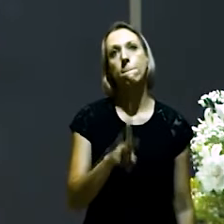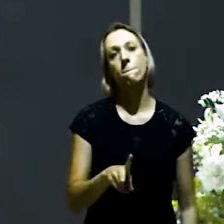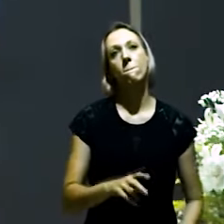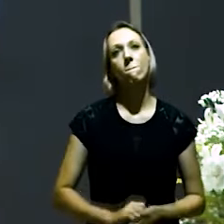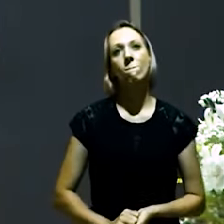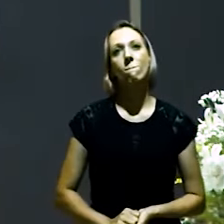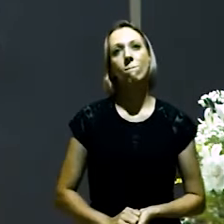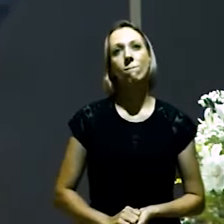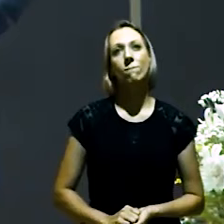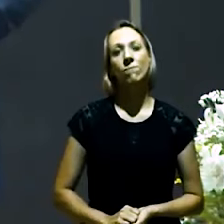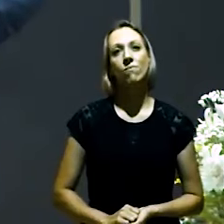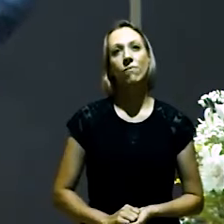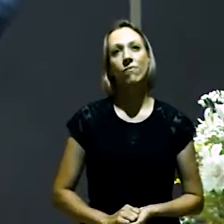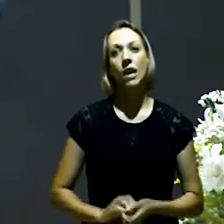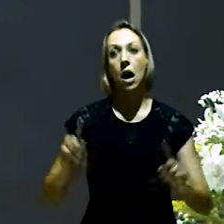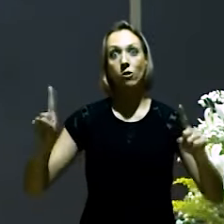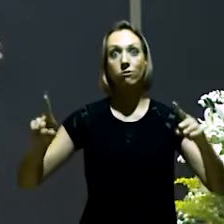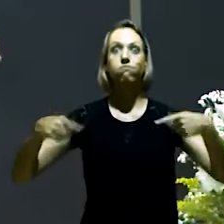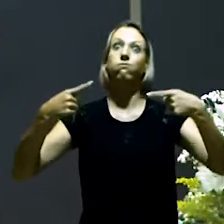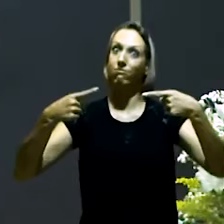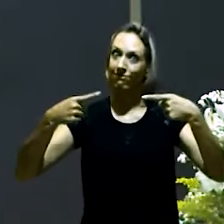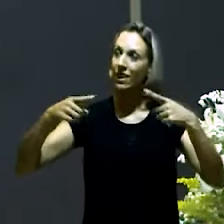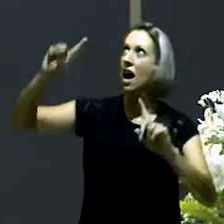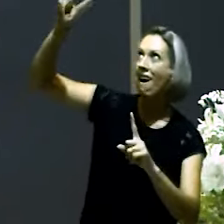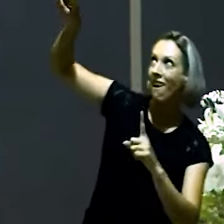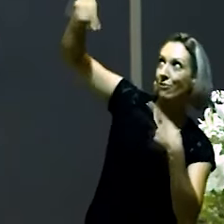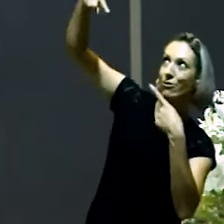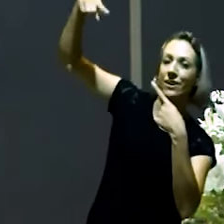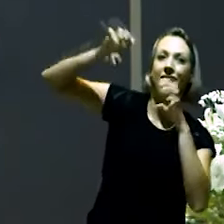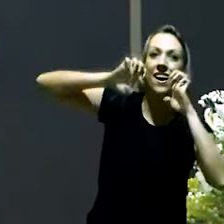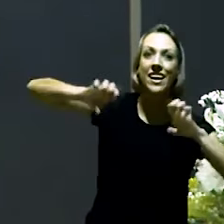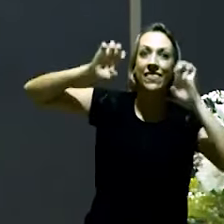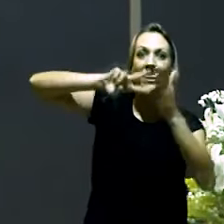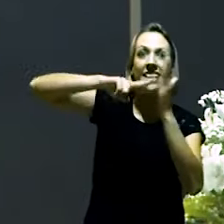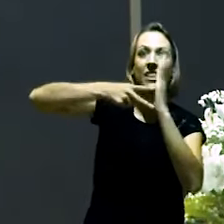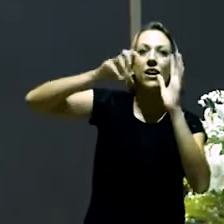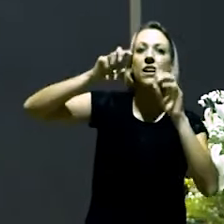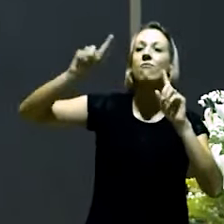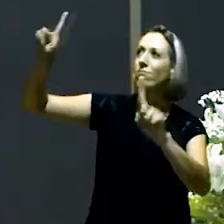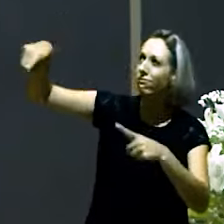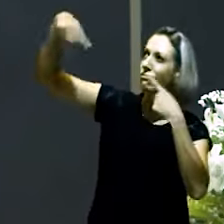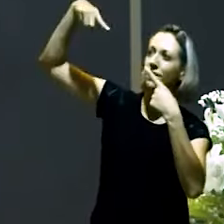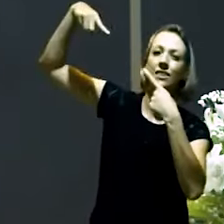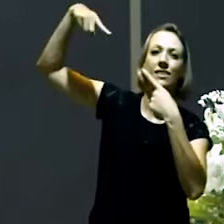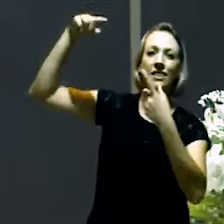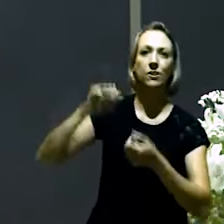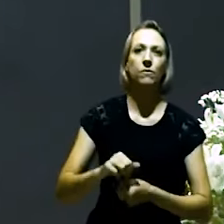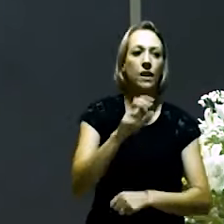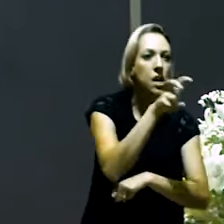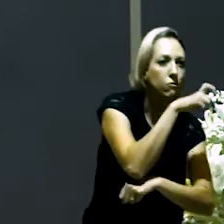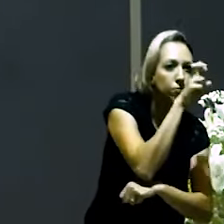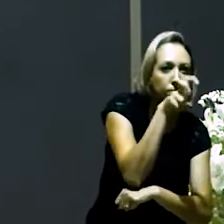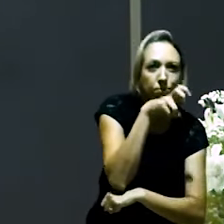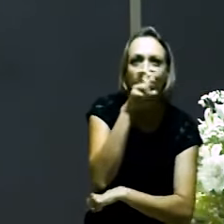Eu porém inimizade, é guerra, é batalha. Evangelho é batalha. Eu porém inimizade, serpente, escute isso, eu